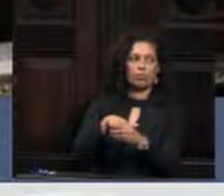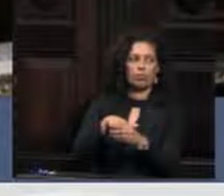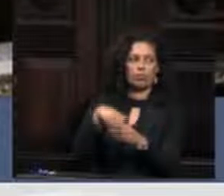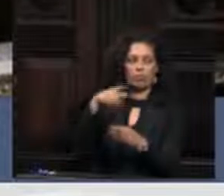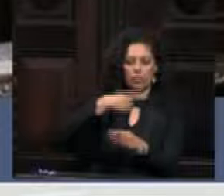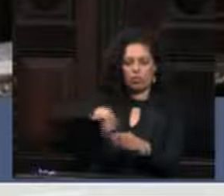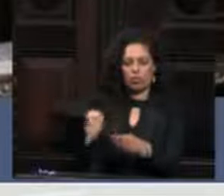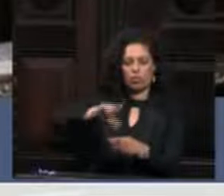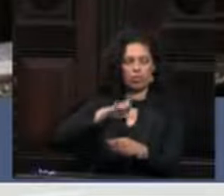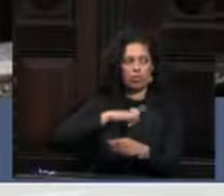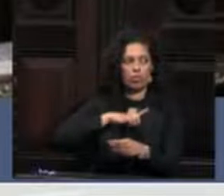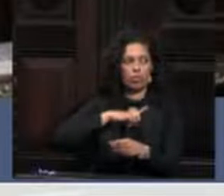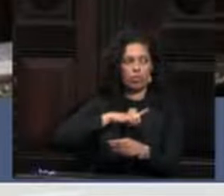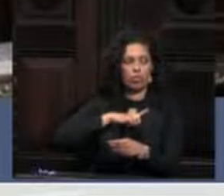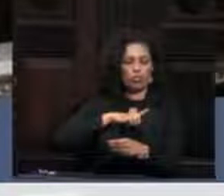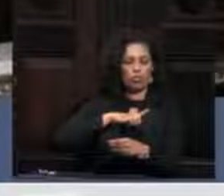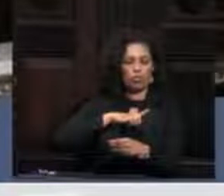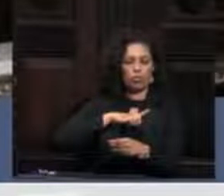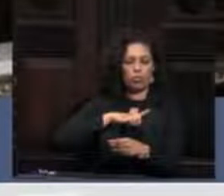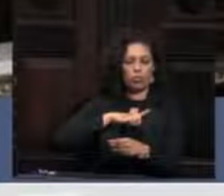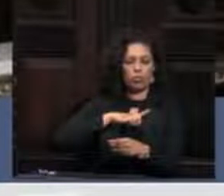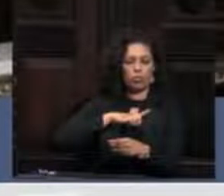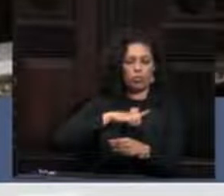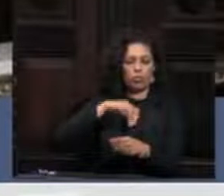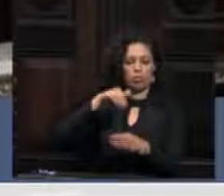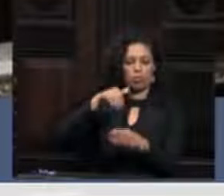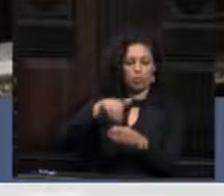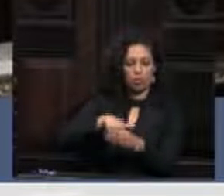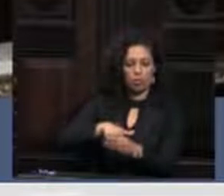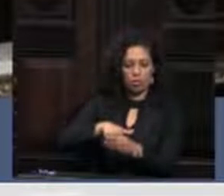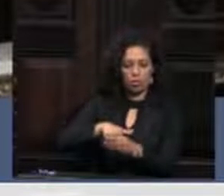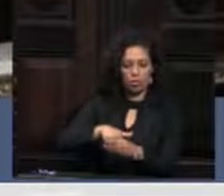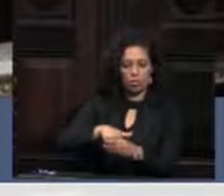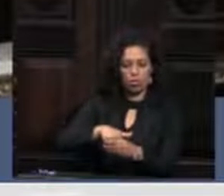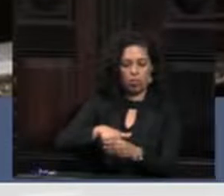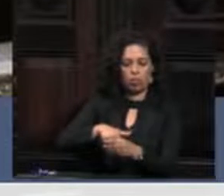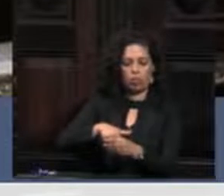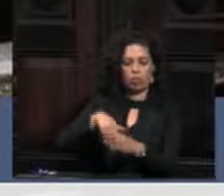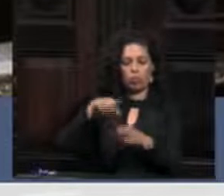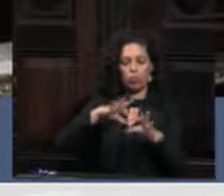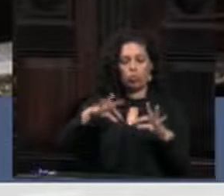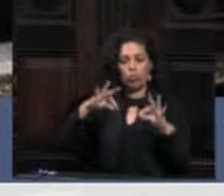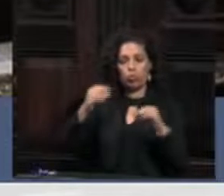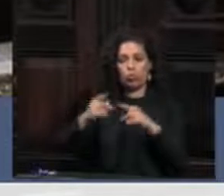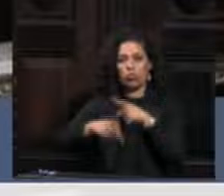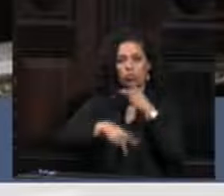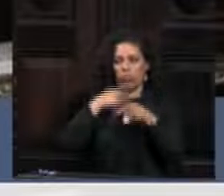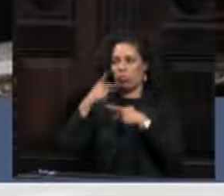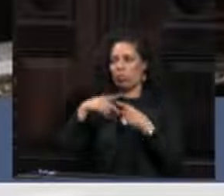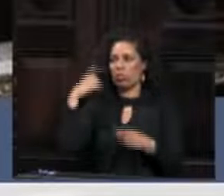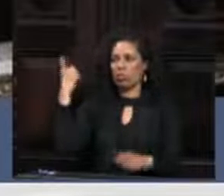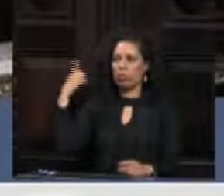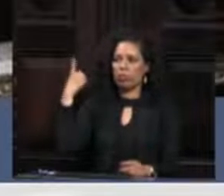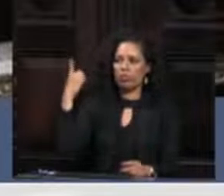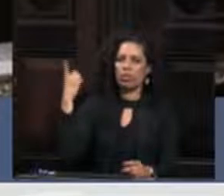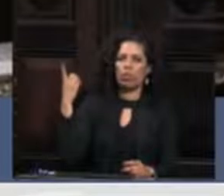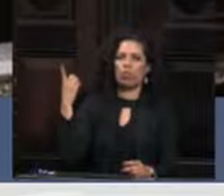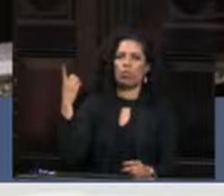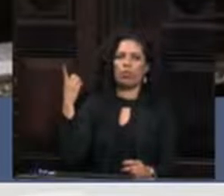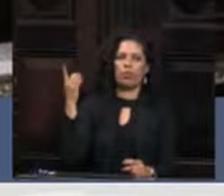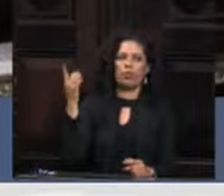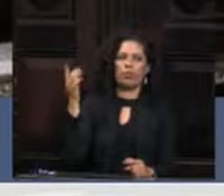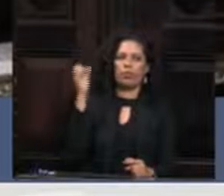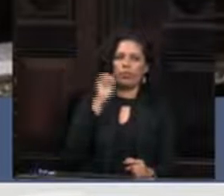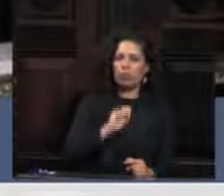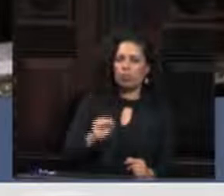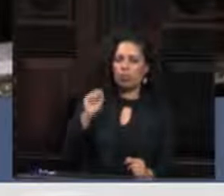nós tínhamos as eleições gerais, todos os cargos em disputa, inclusive deputados estaduais e